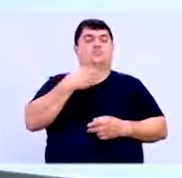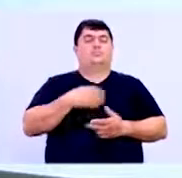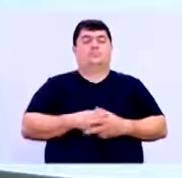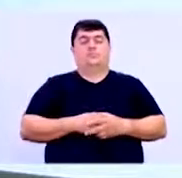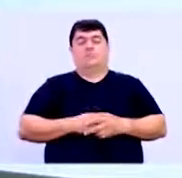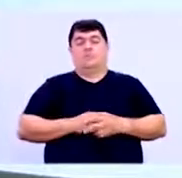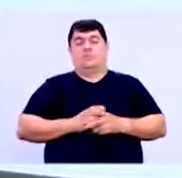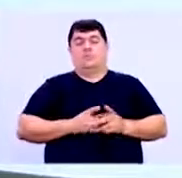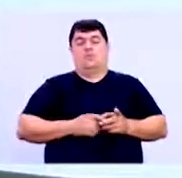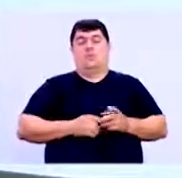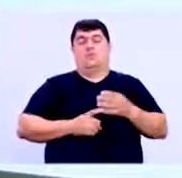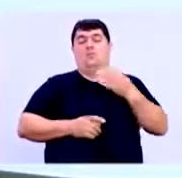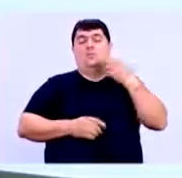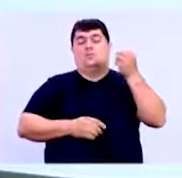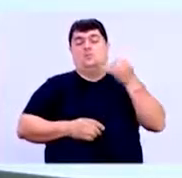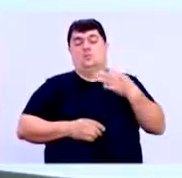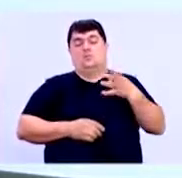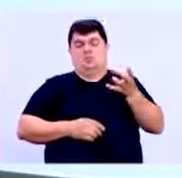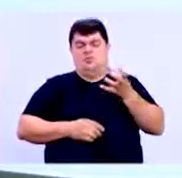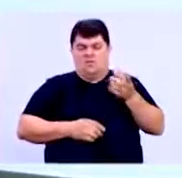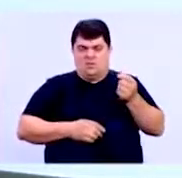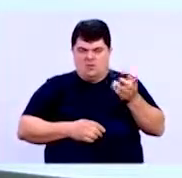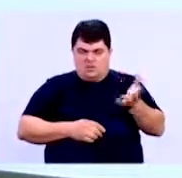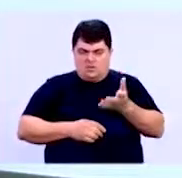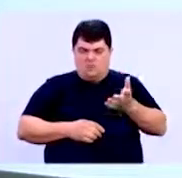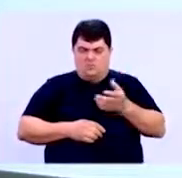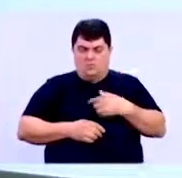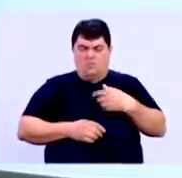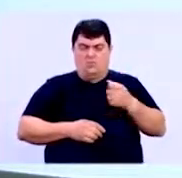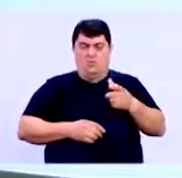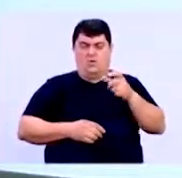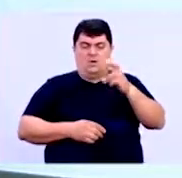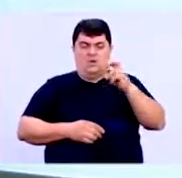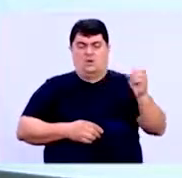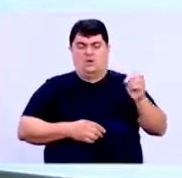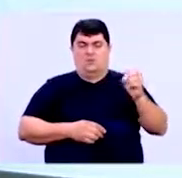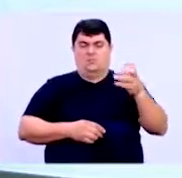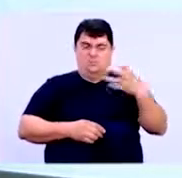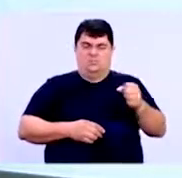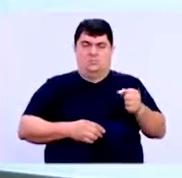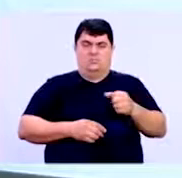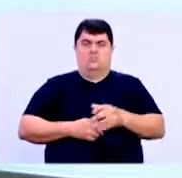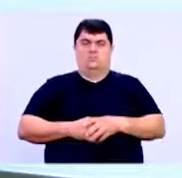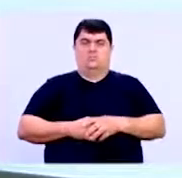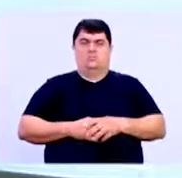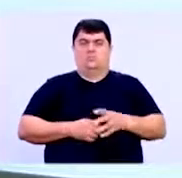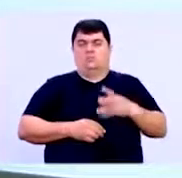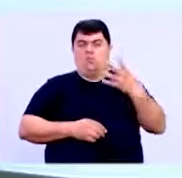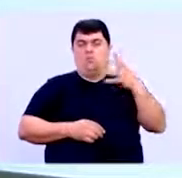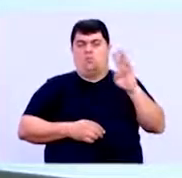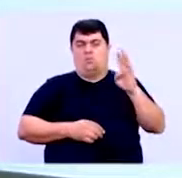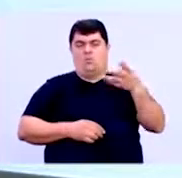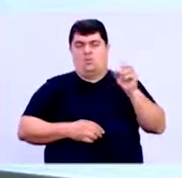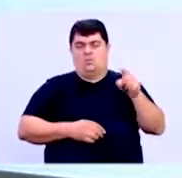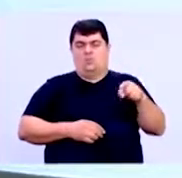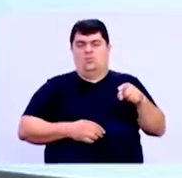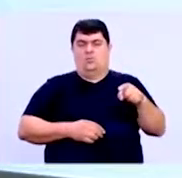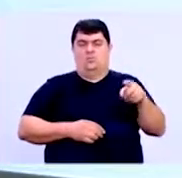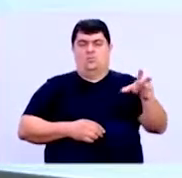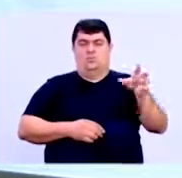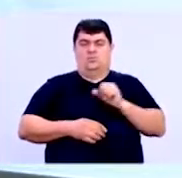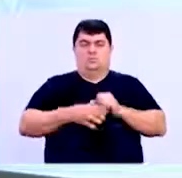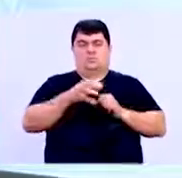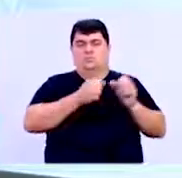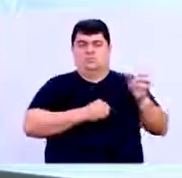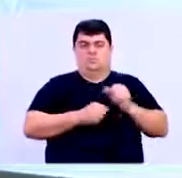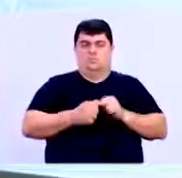o banco falou assim, ah, você quer receber hoje? Vou te cobrar mais R$ 500. Aí agora eu só recebi 4.000. Eu não tinha